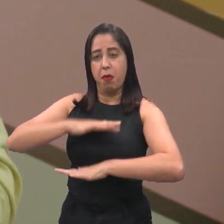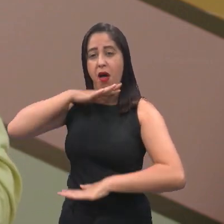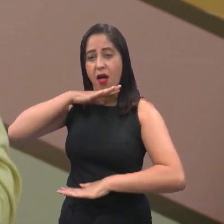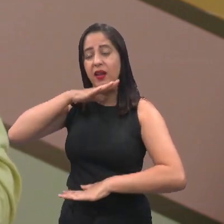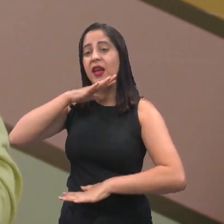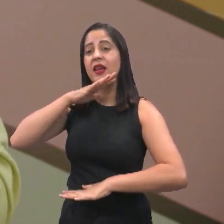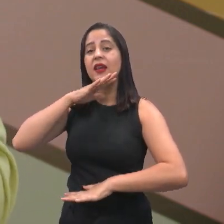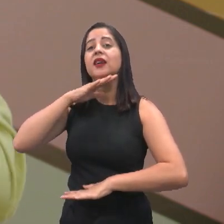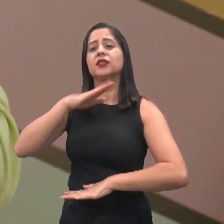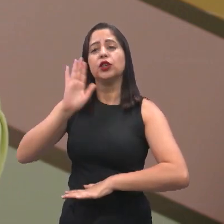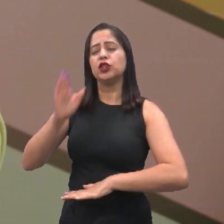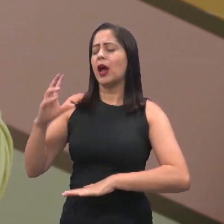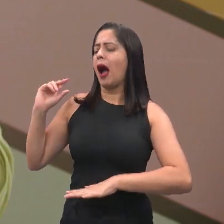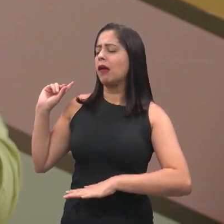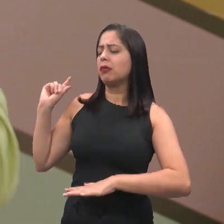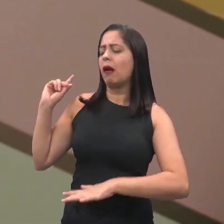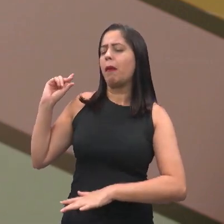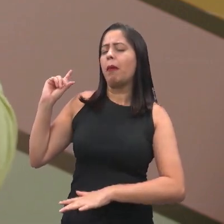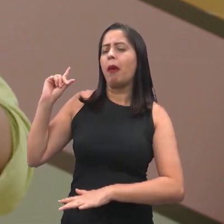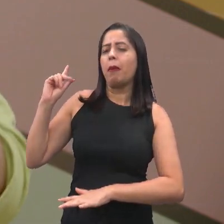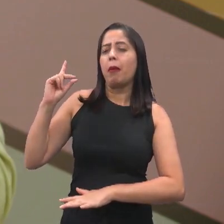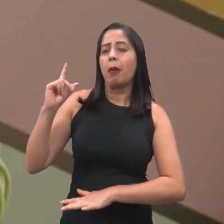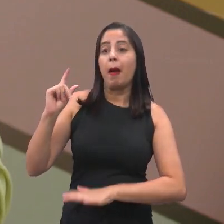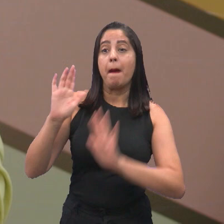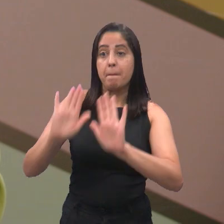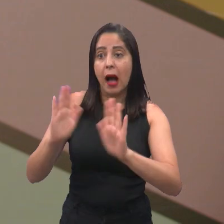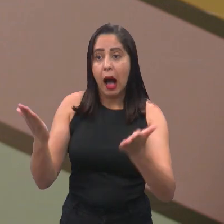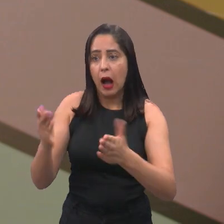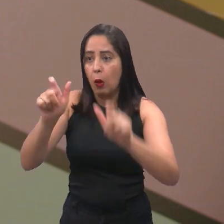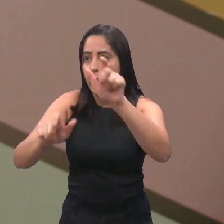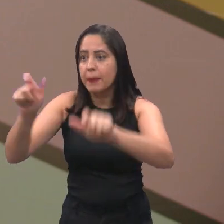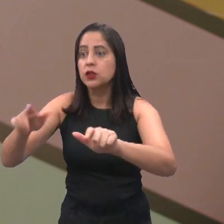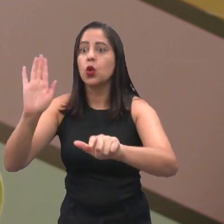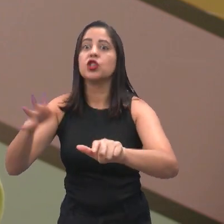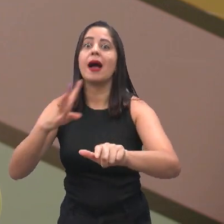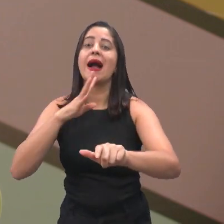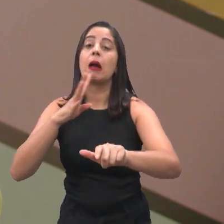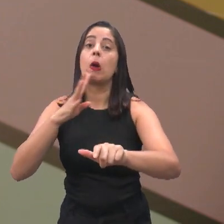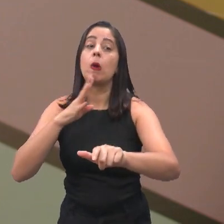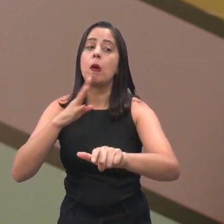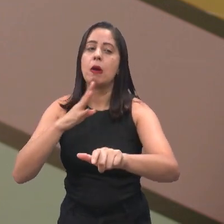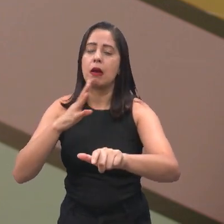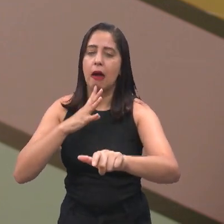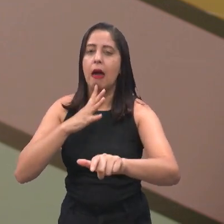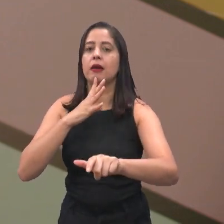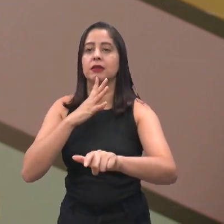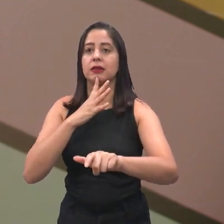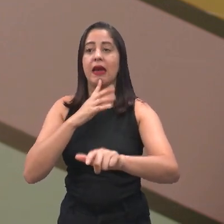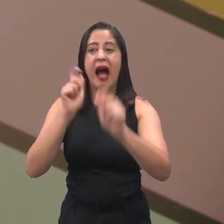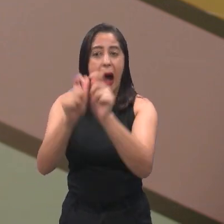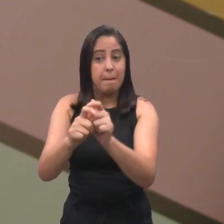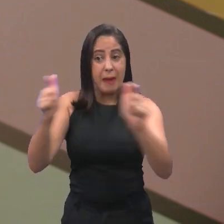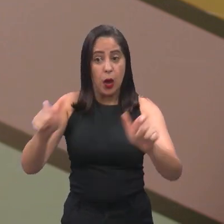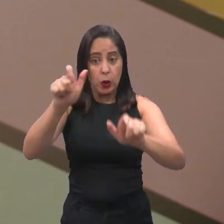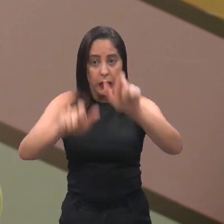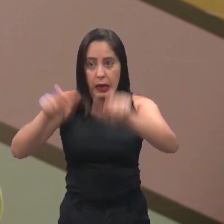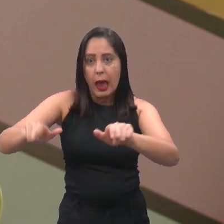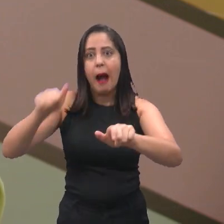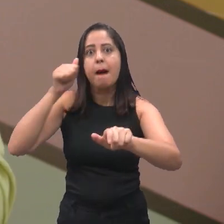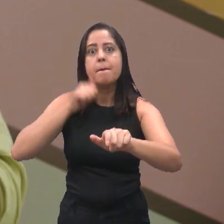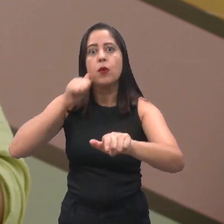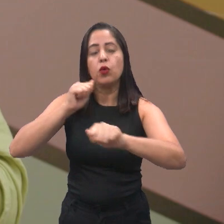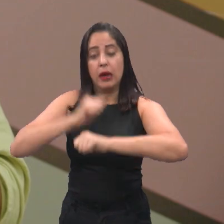esse tema vem ficando cada vez mais em voga, sendo discutido. Nós mulheres somos mais acometidas pelo burnout por conta das